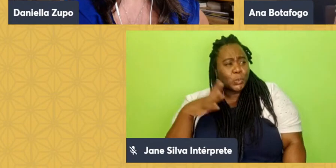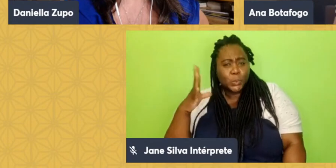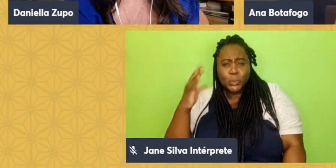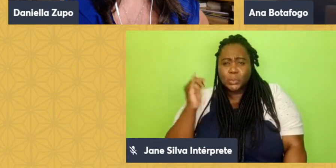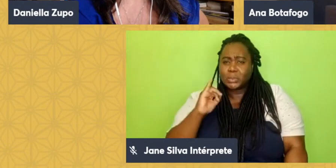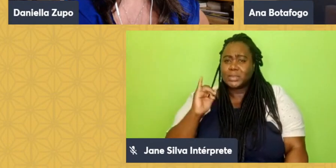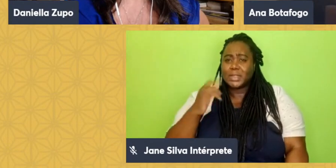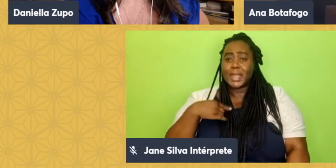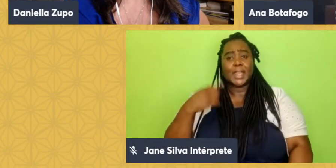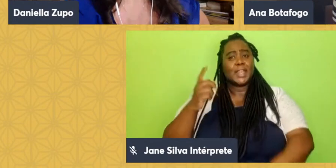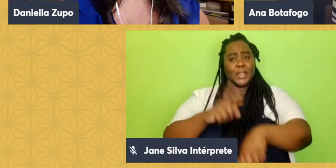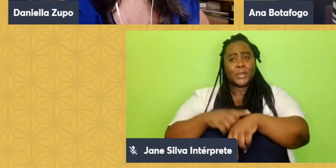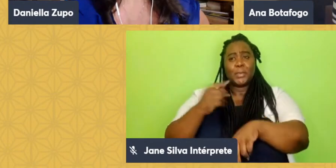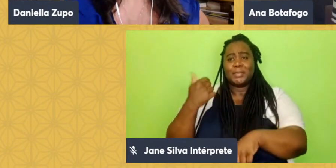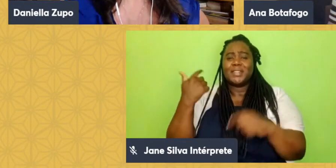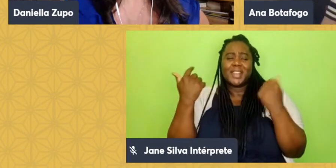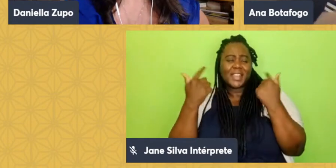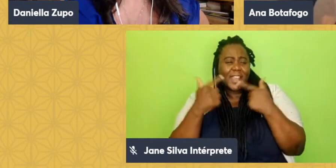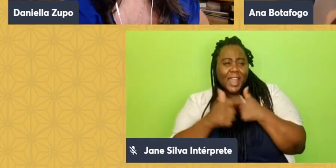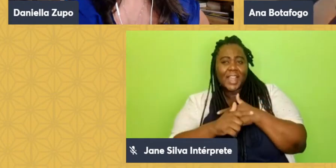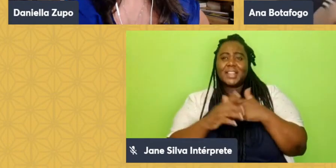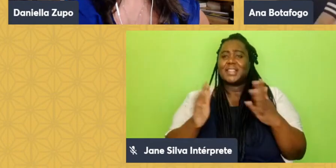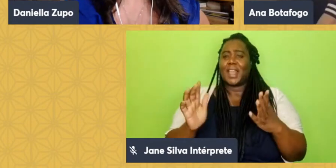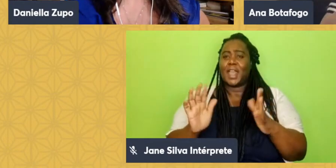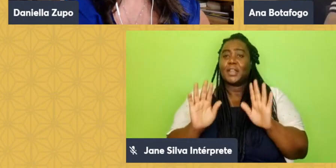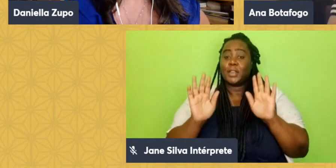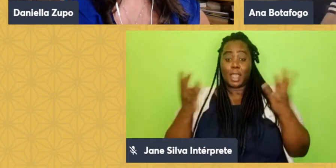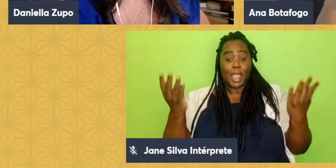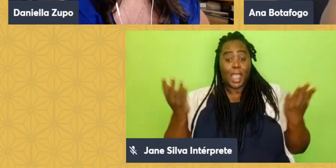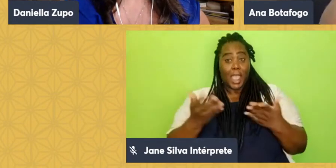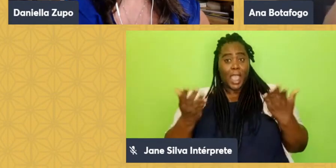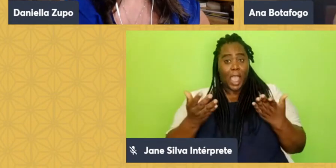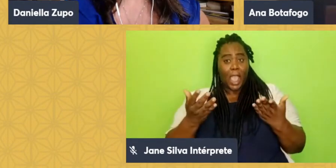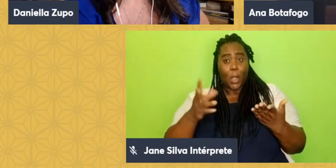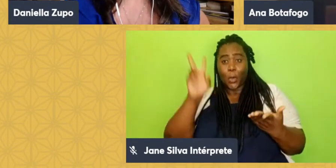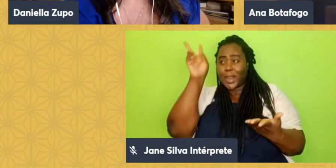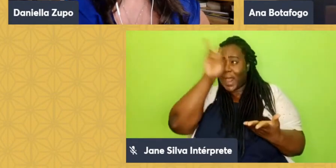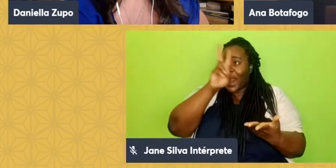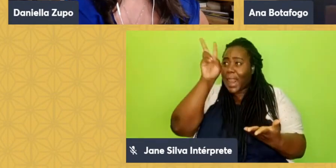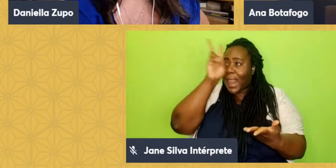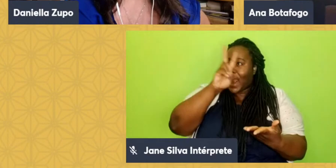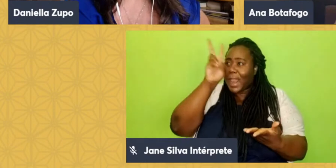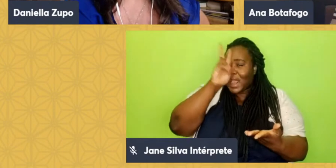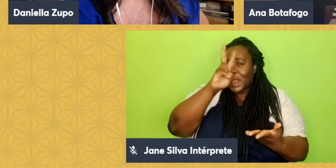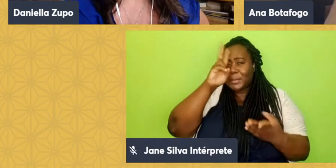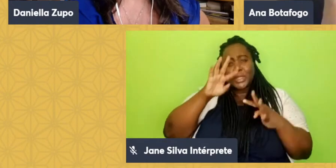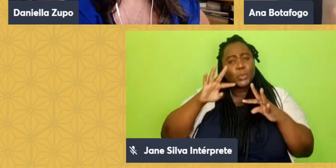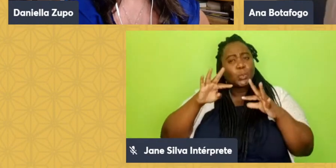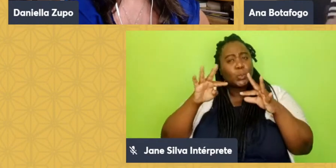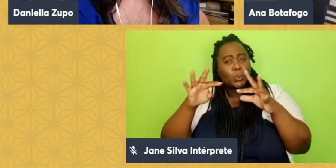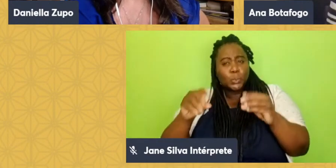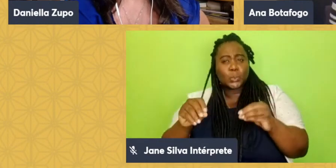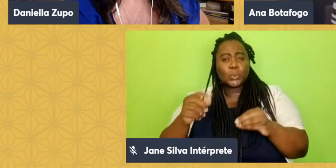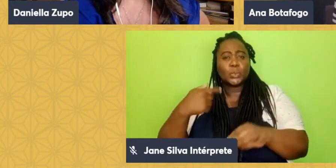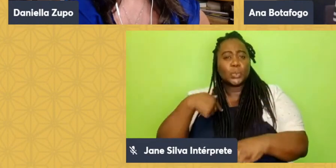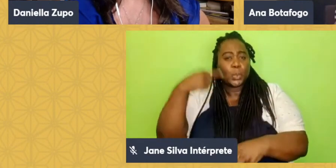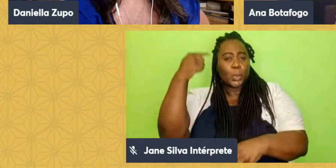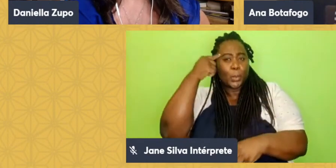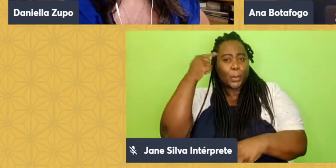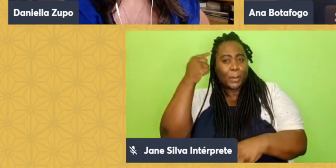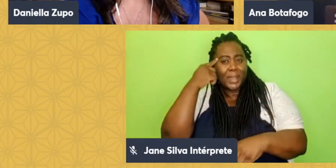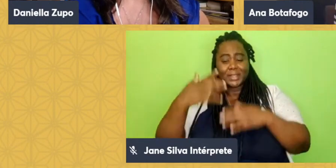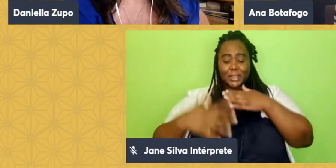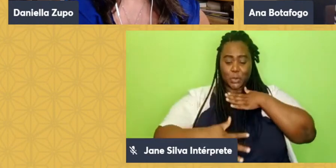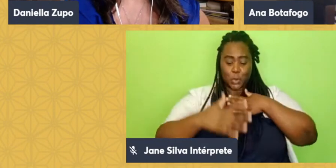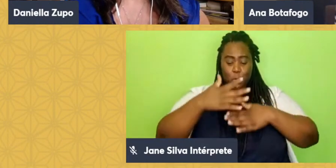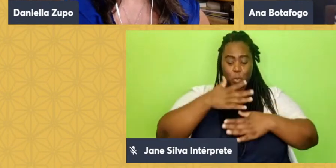é na época achei engraçado e tal e agora rememorando tudo isso né o mundo